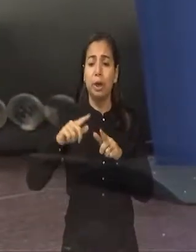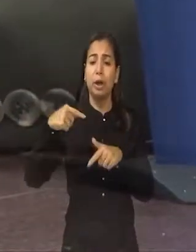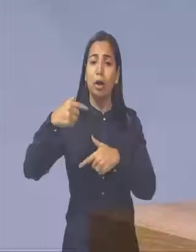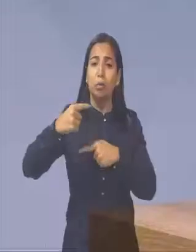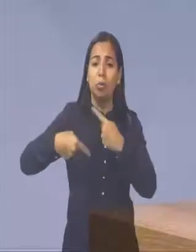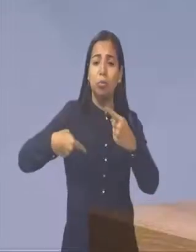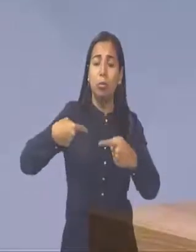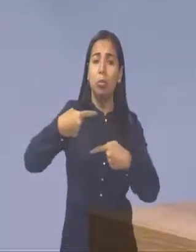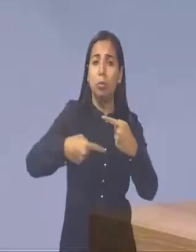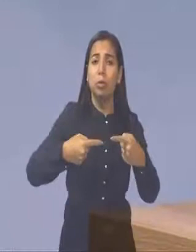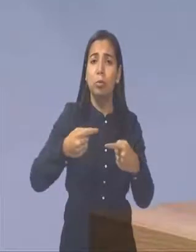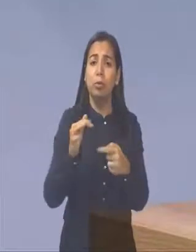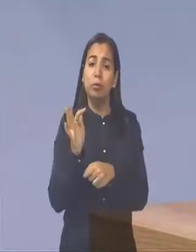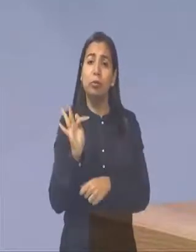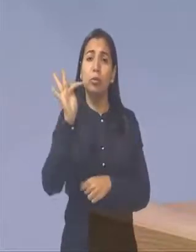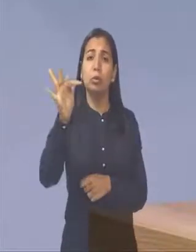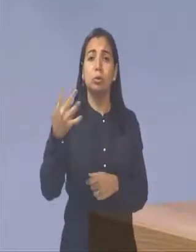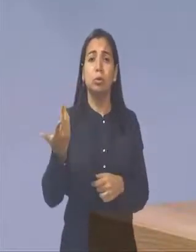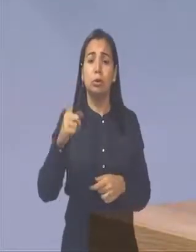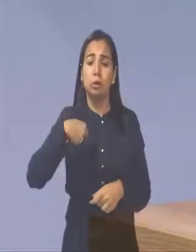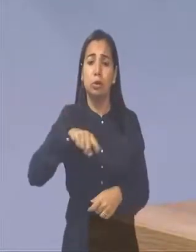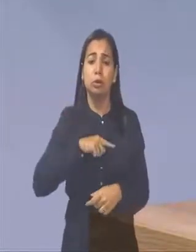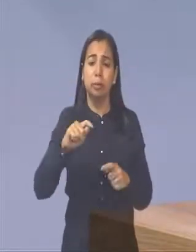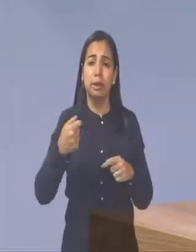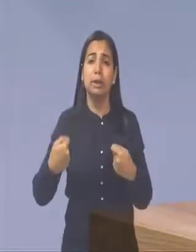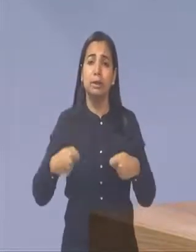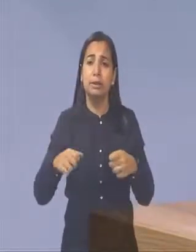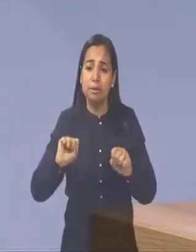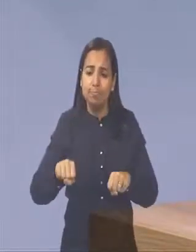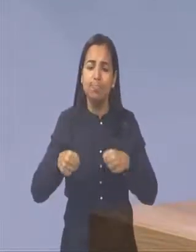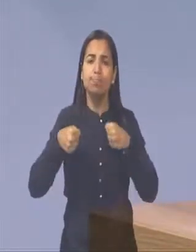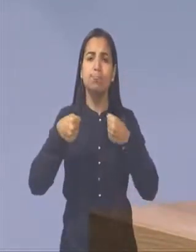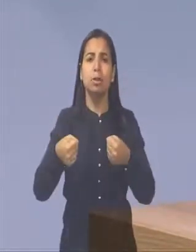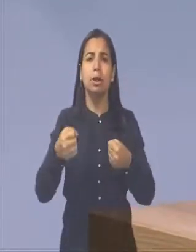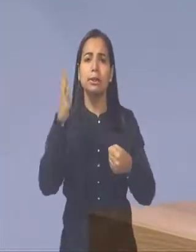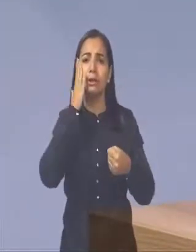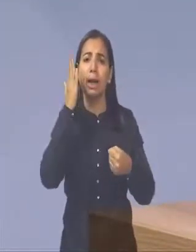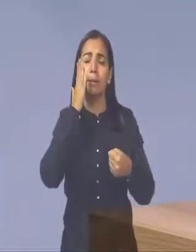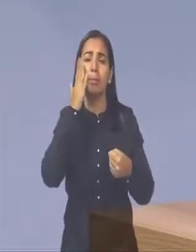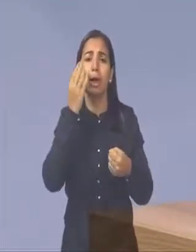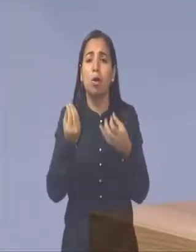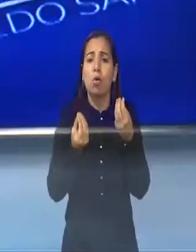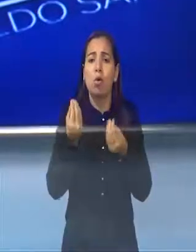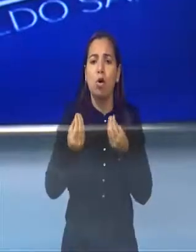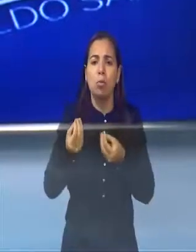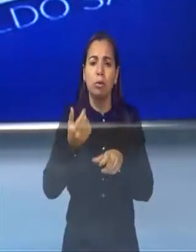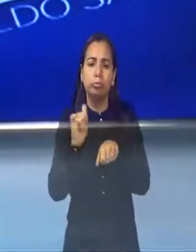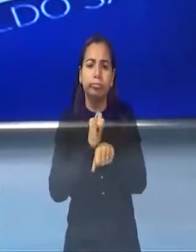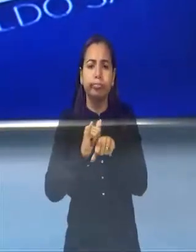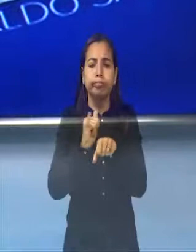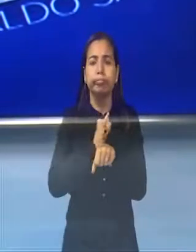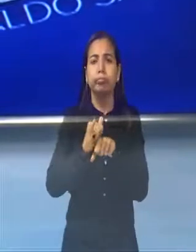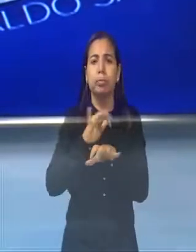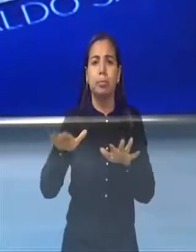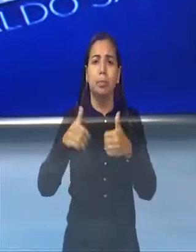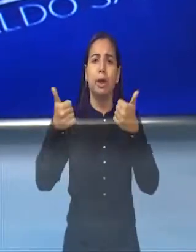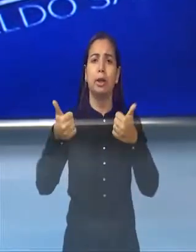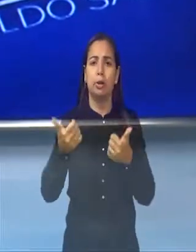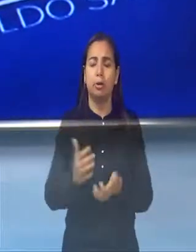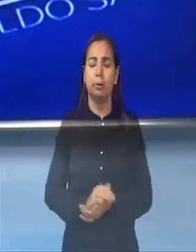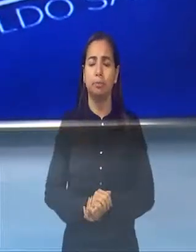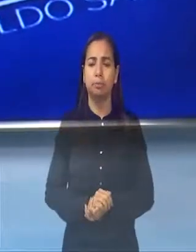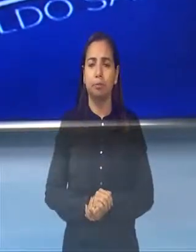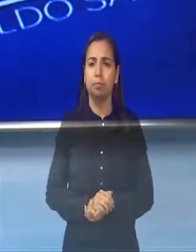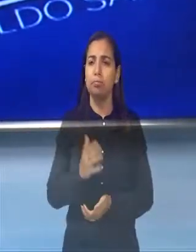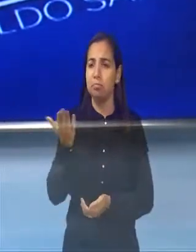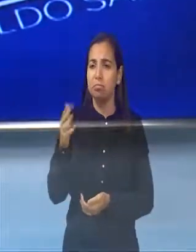esforço rigoroso para a gente superar ainda as dificuldades que estão aí, que ainda vivemos com elas. Professor Adolfo, nessa perspectiva, qual é a sua